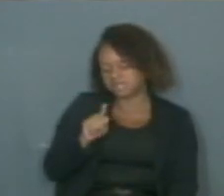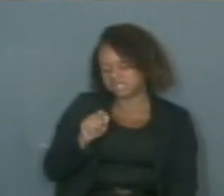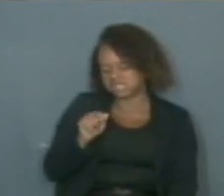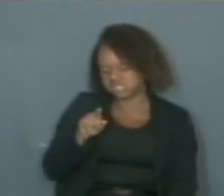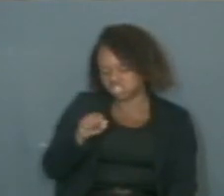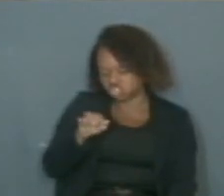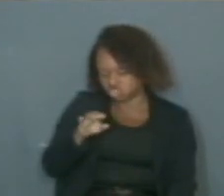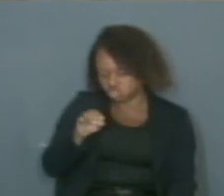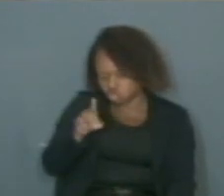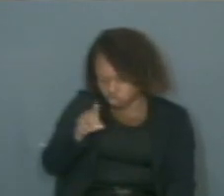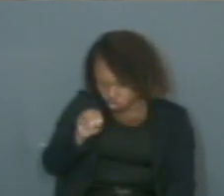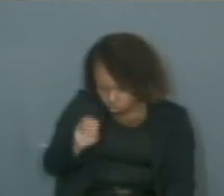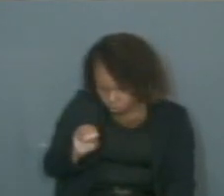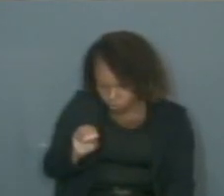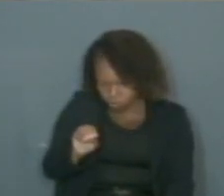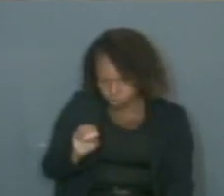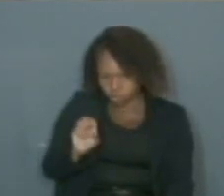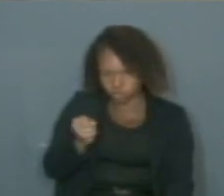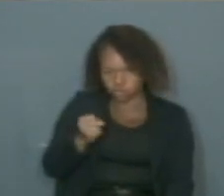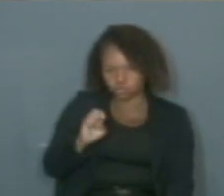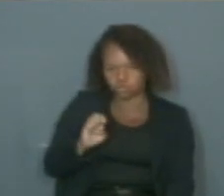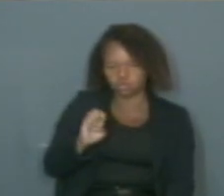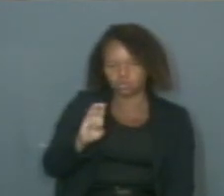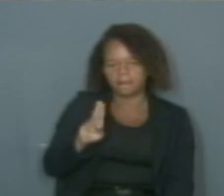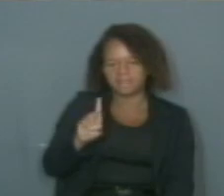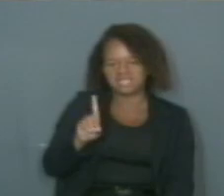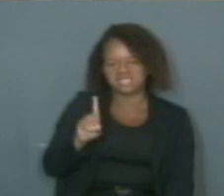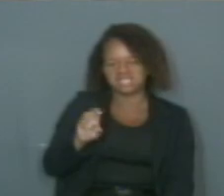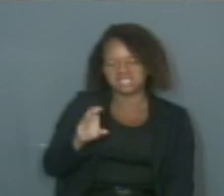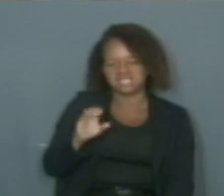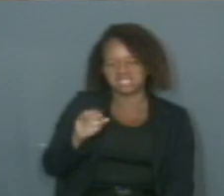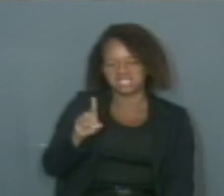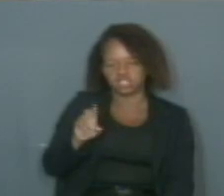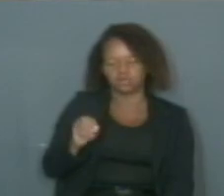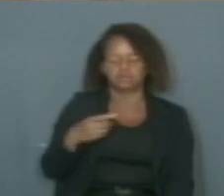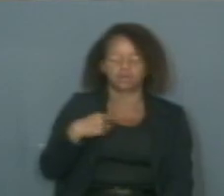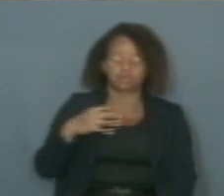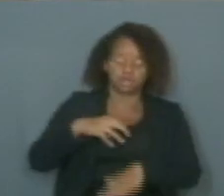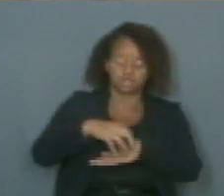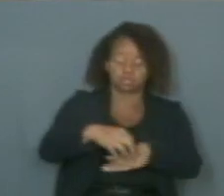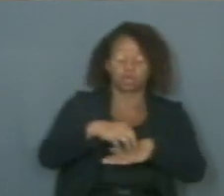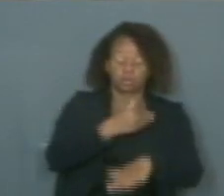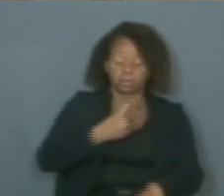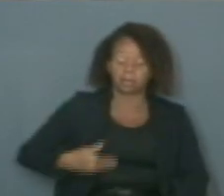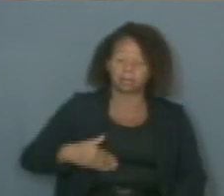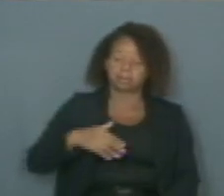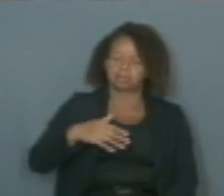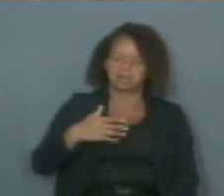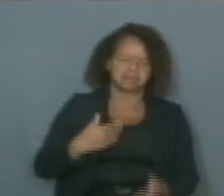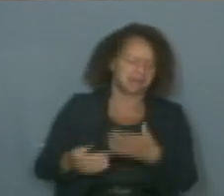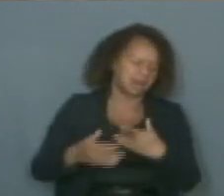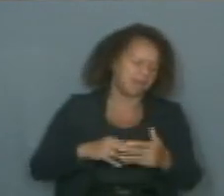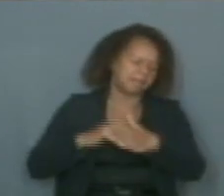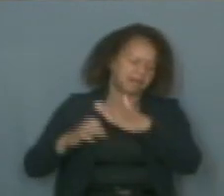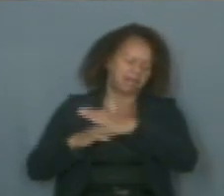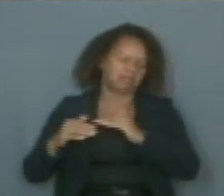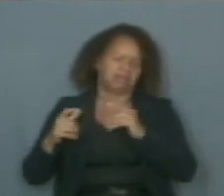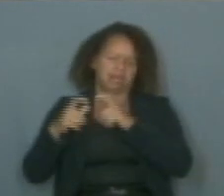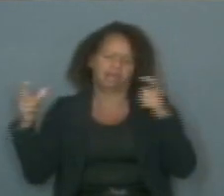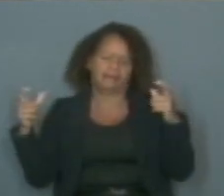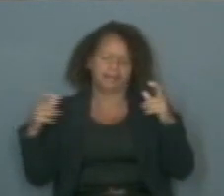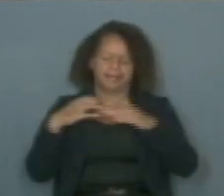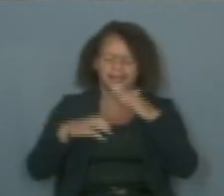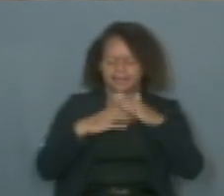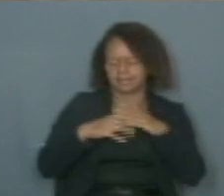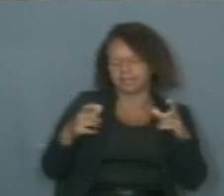ajuda muito a gente porque o transporte público de passageiros, que seja lá dos empresários grandes, do